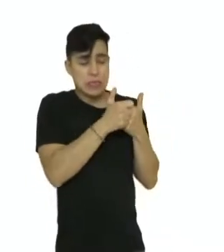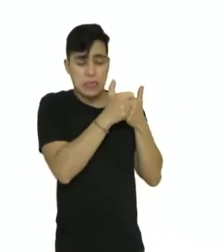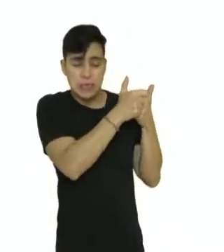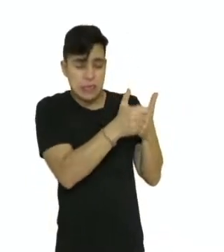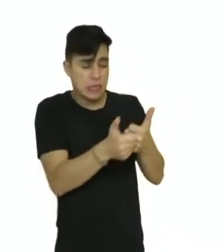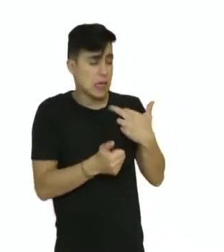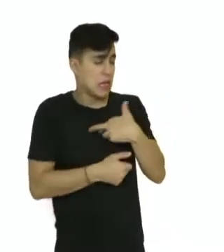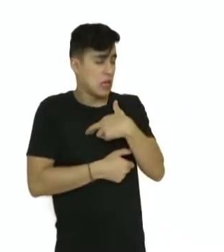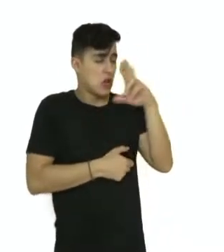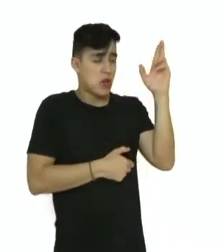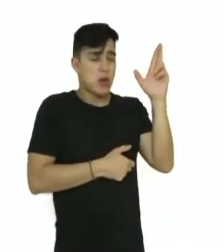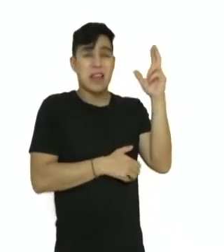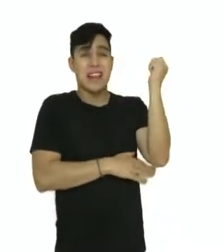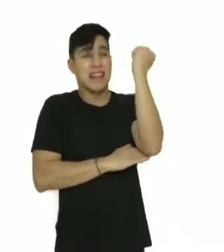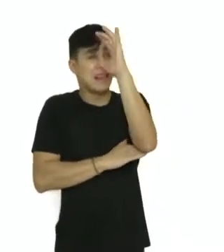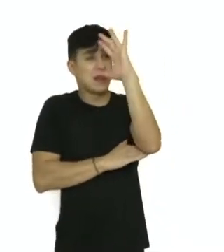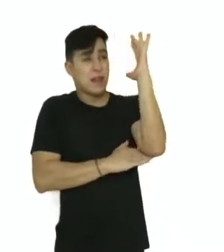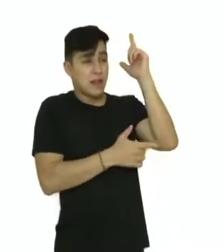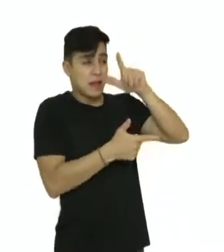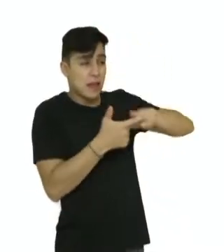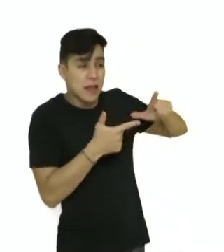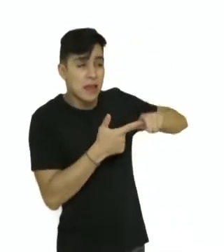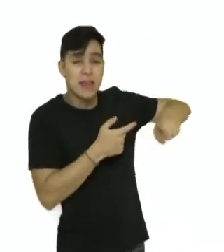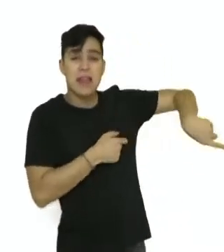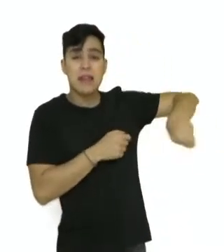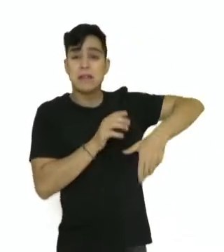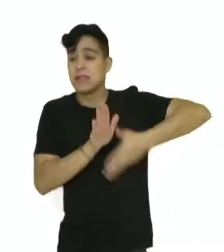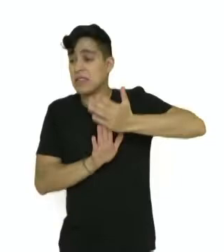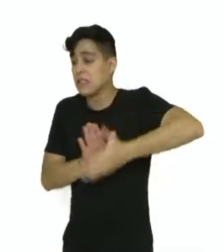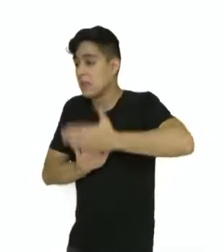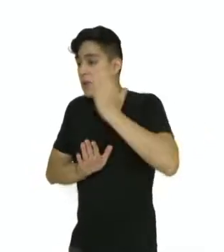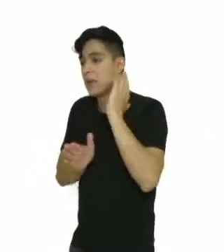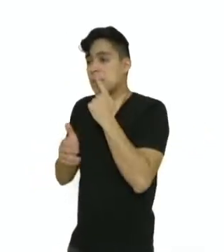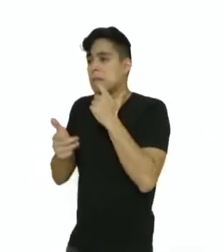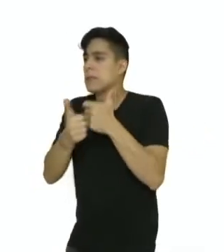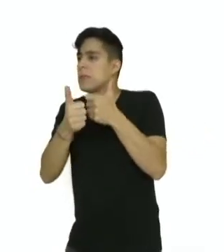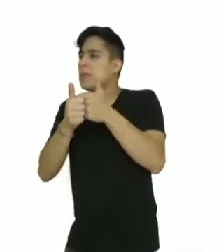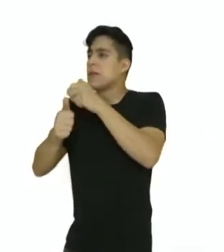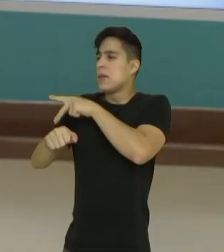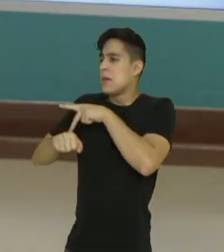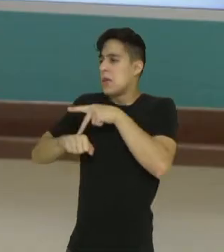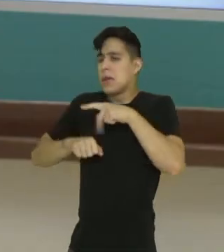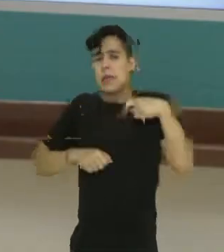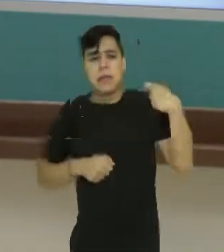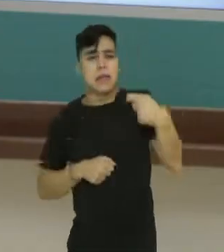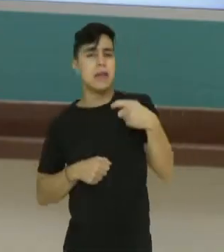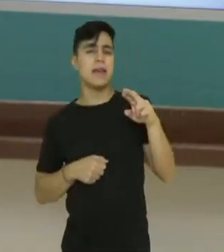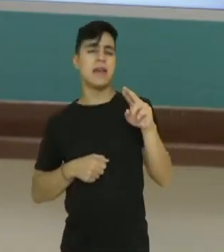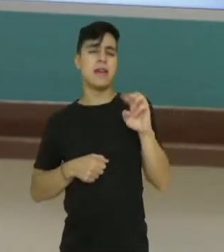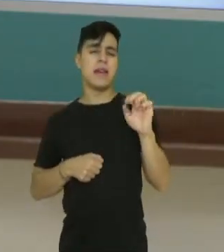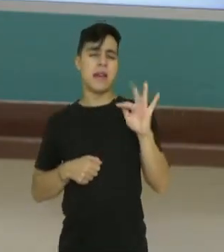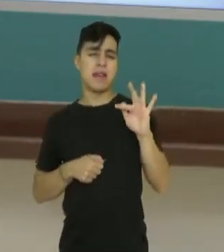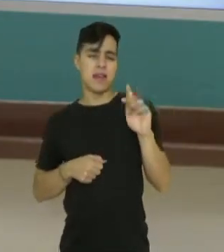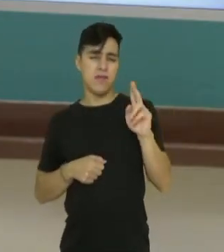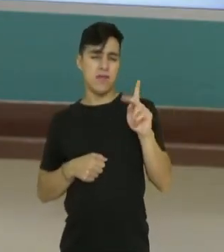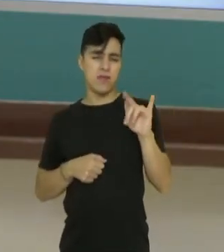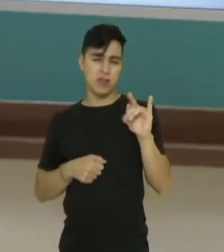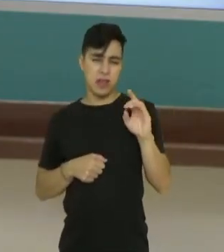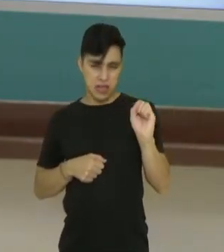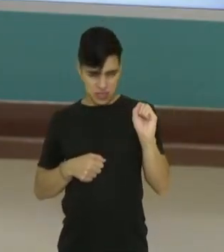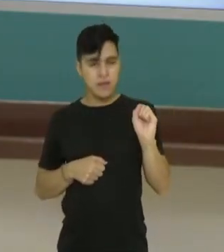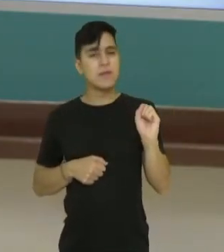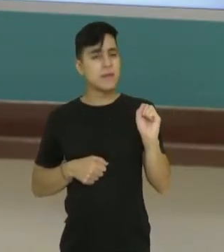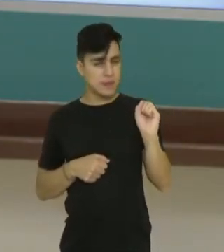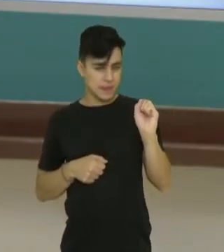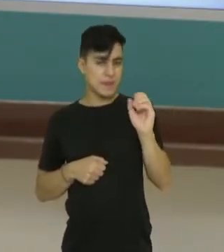ambientais, e procuram abrigo geralmente em países vizinhos, são chamados de refugiados. Então,